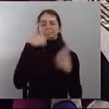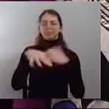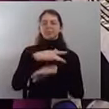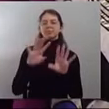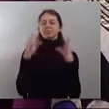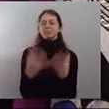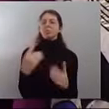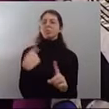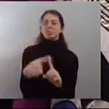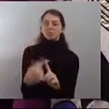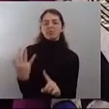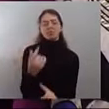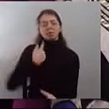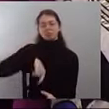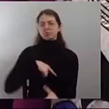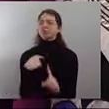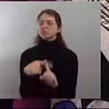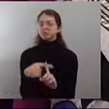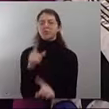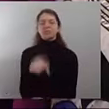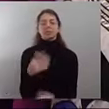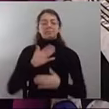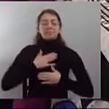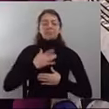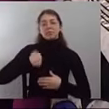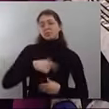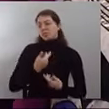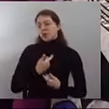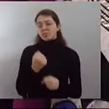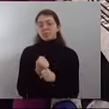todos nós aqui nesta casa. E da nossa parte é para isso que aqui estamos, para